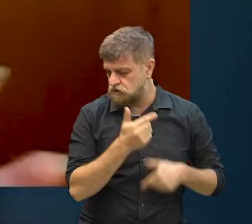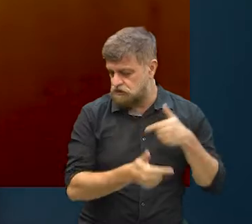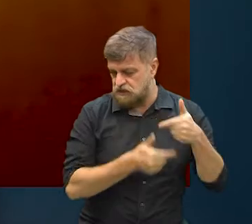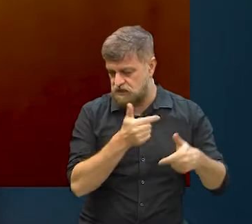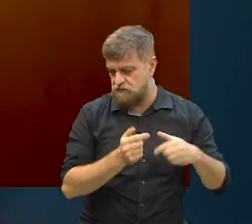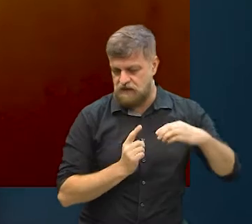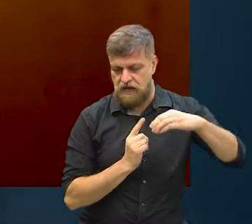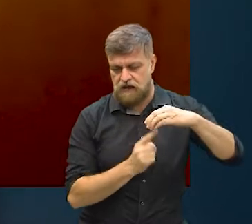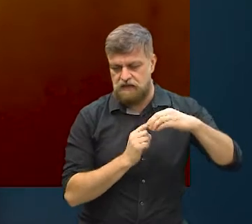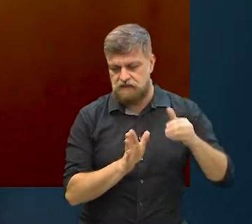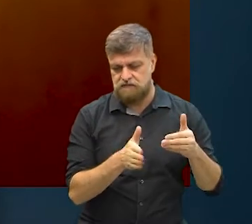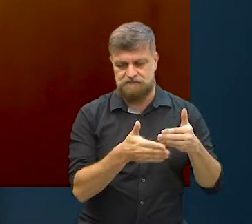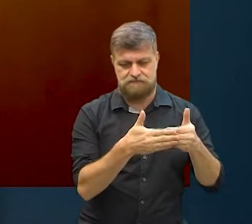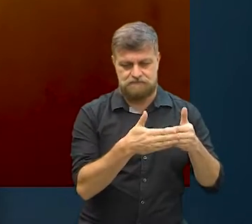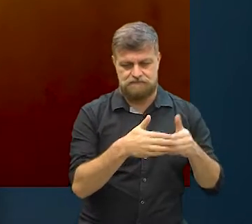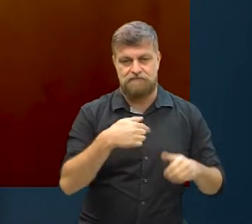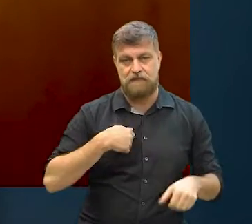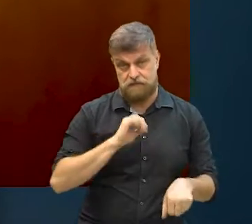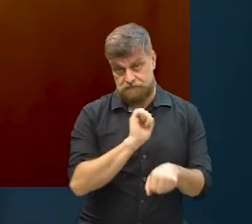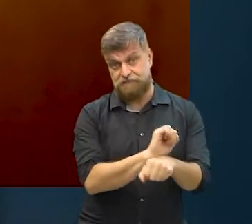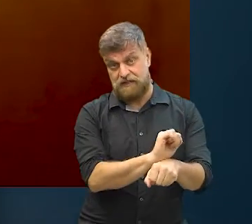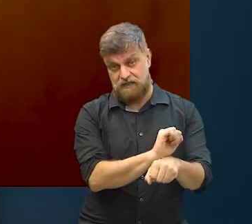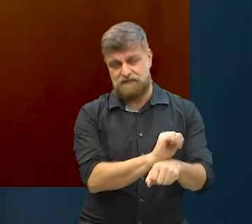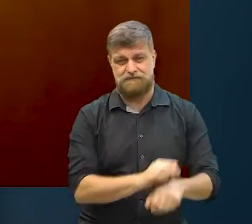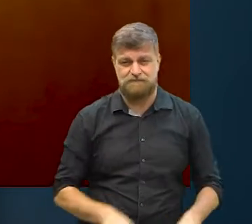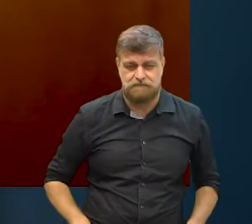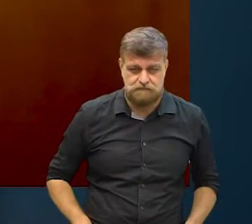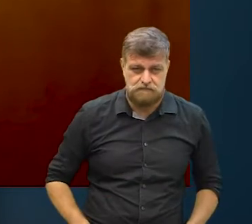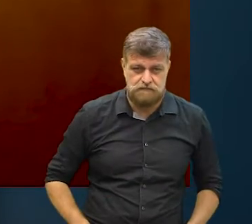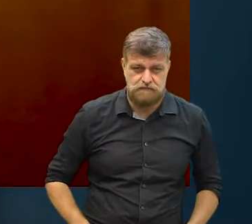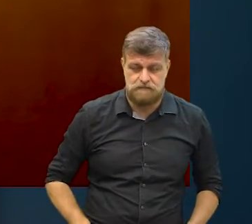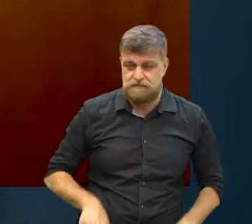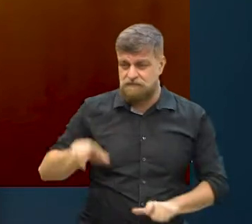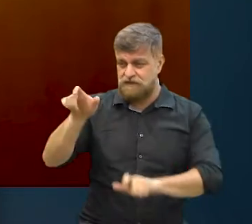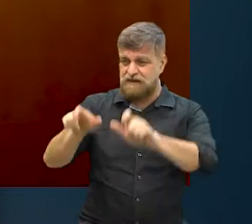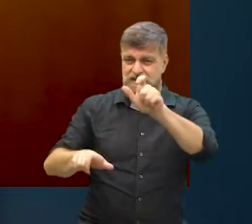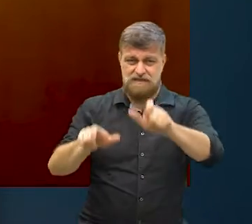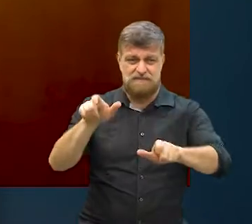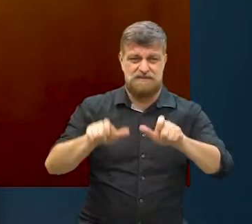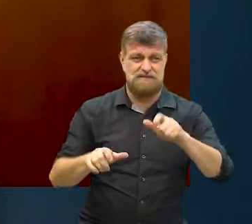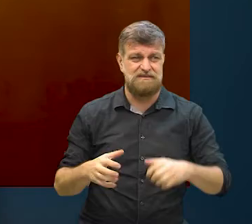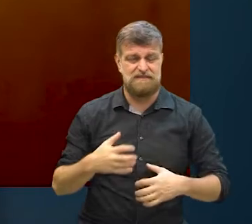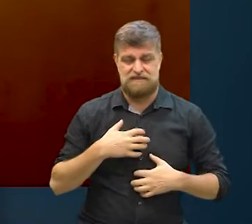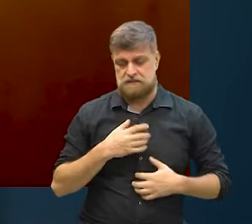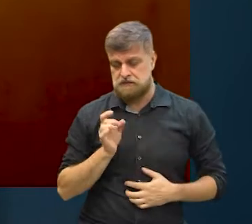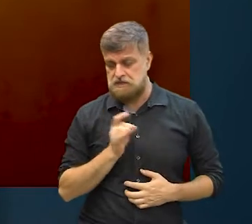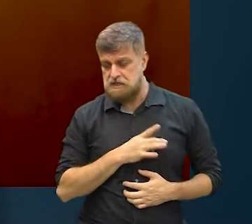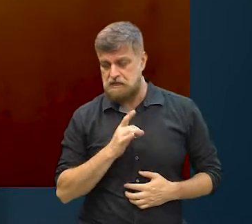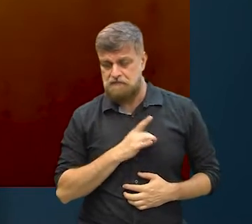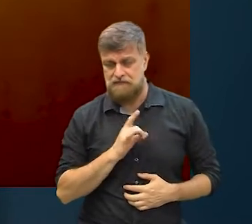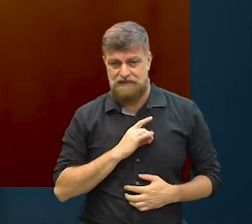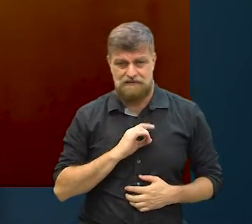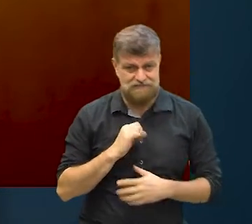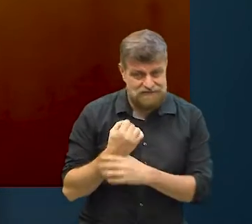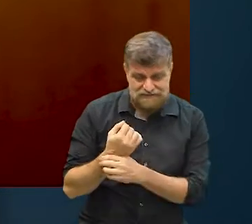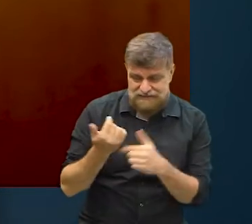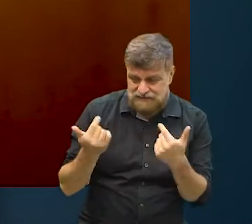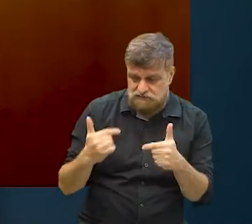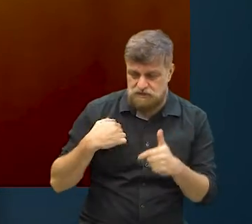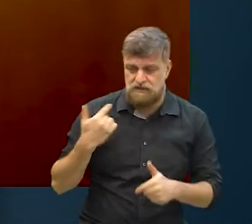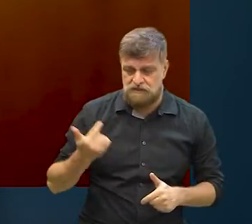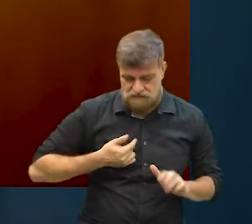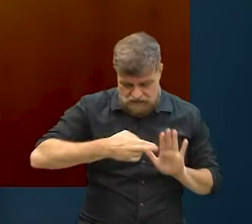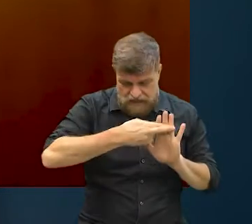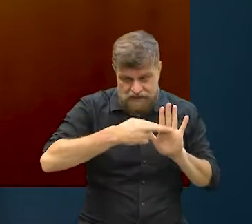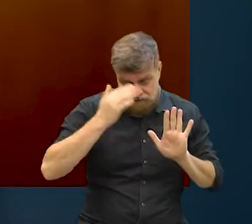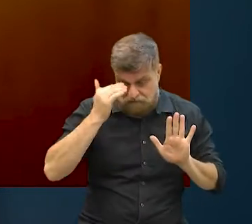consultórios, clínicas, tudo. Foi onde eu tive que parar também. E as pacientes também sentiam esse medo, insegurança, mesmo que a gente tomava